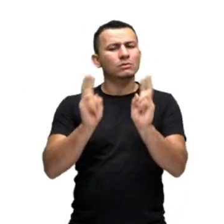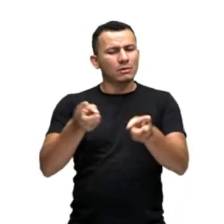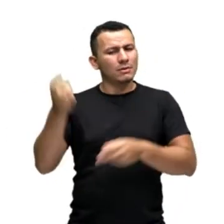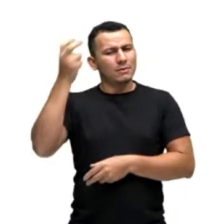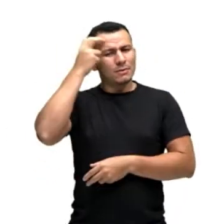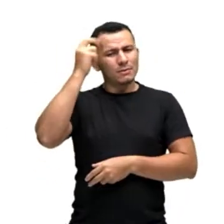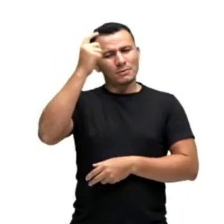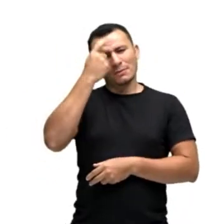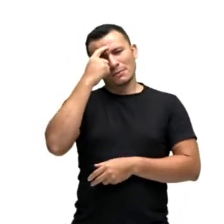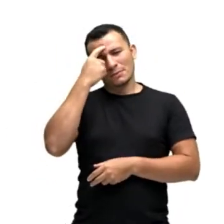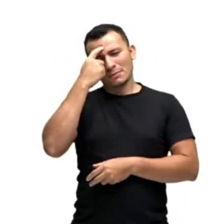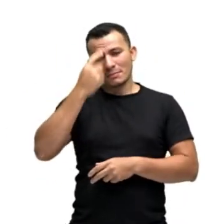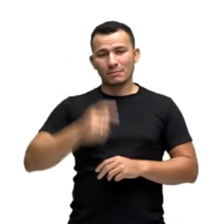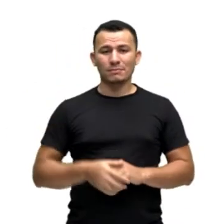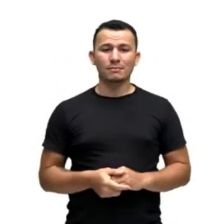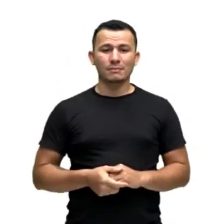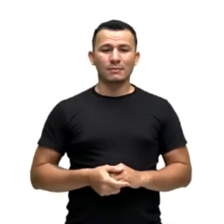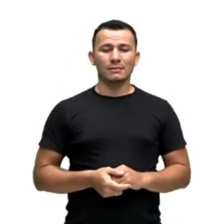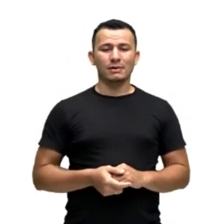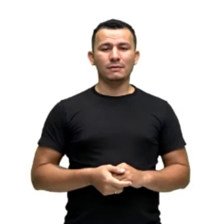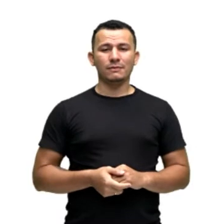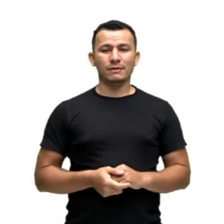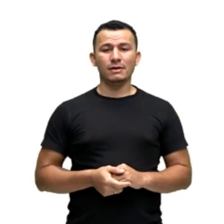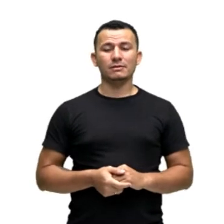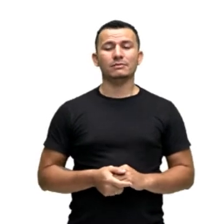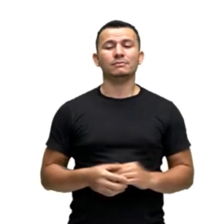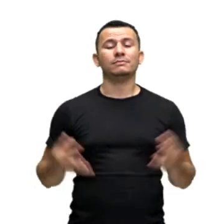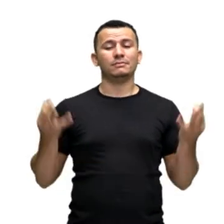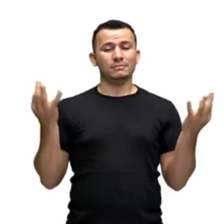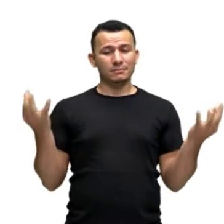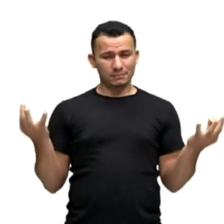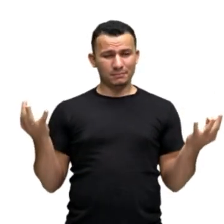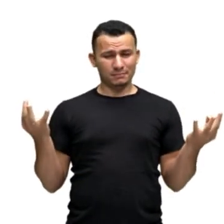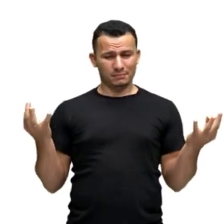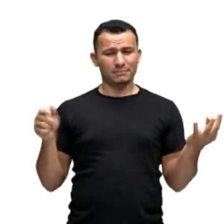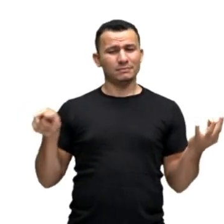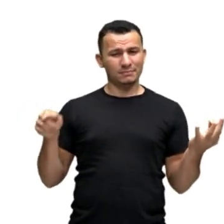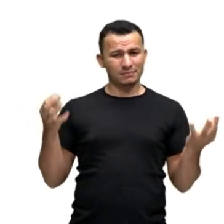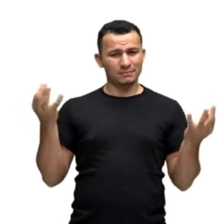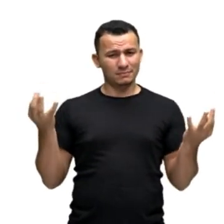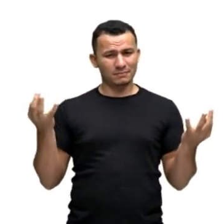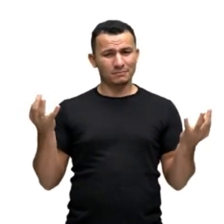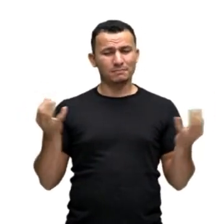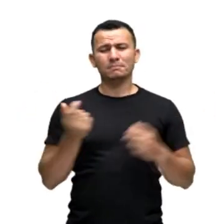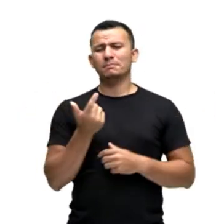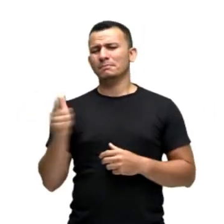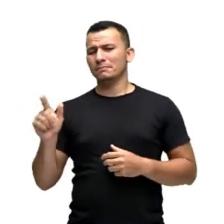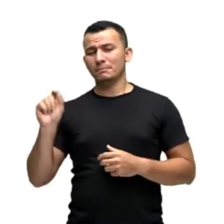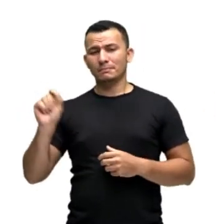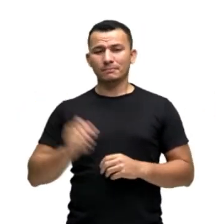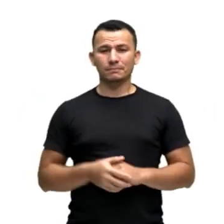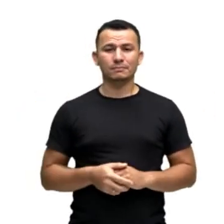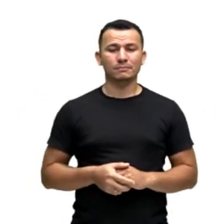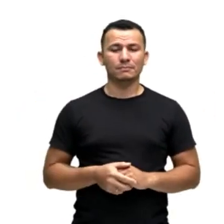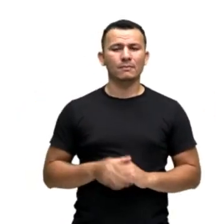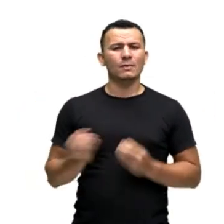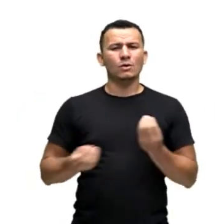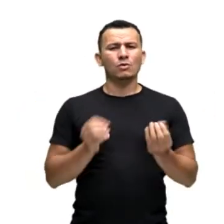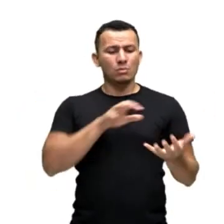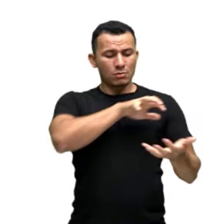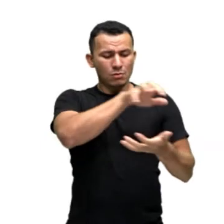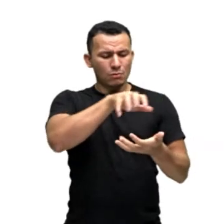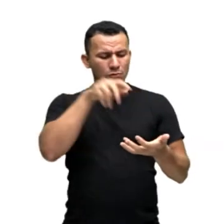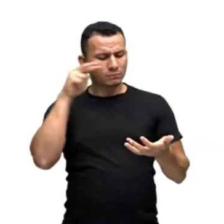cultura hindu já no budismo nós vamos ver o mundo como conjunto de